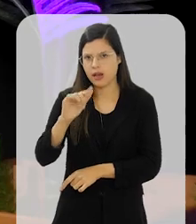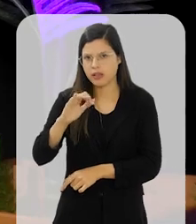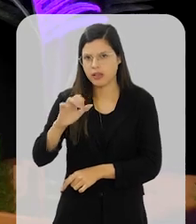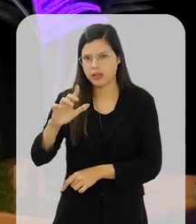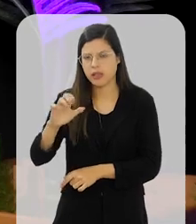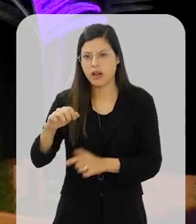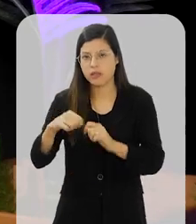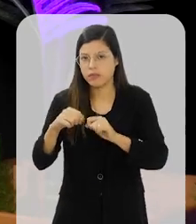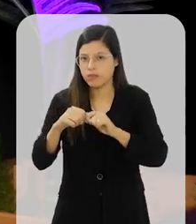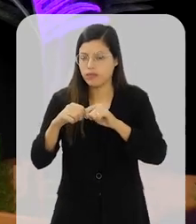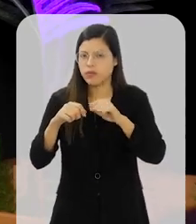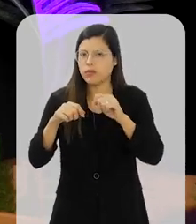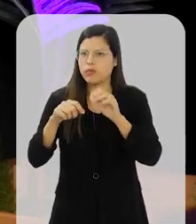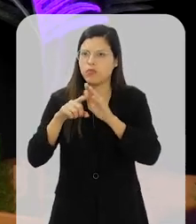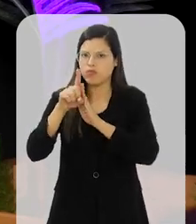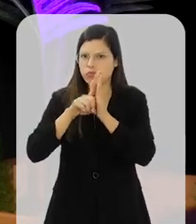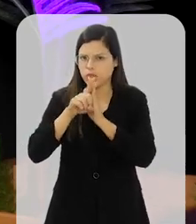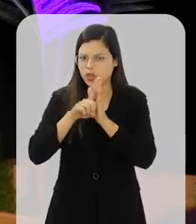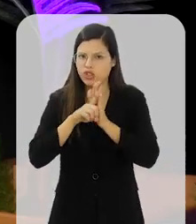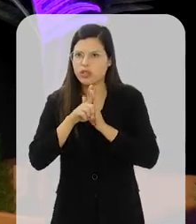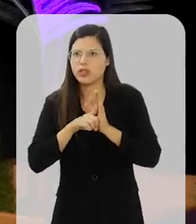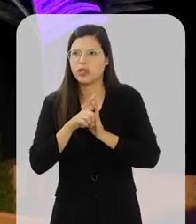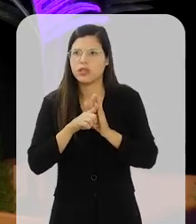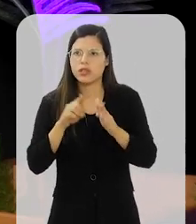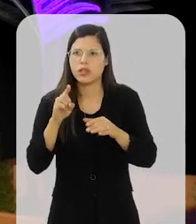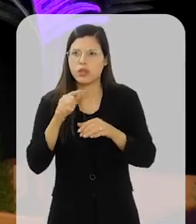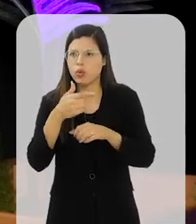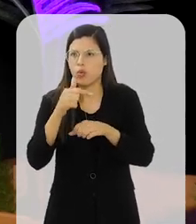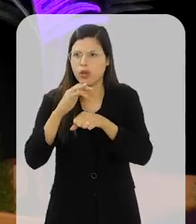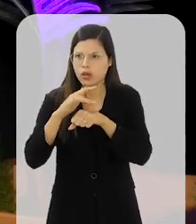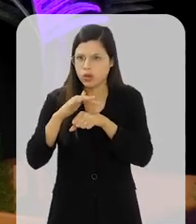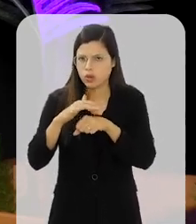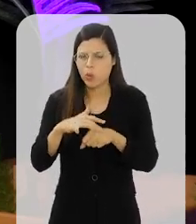fazendo estudos em doenças também